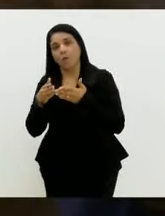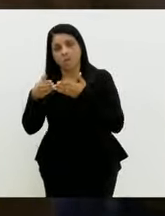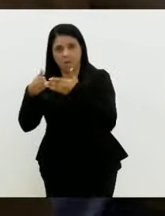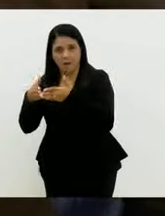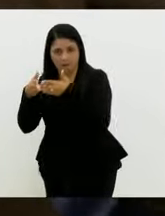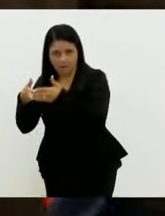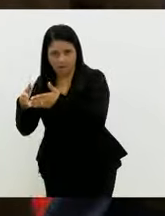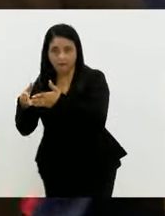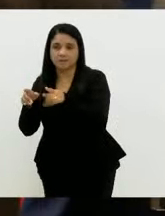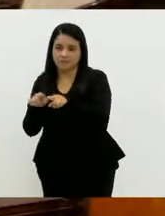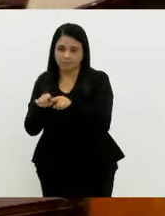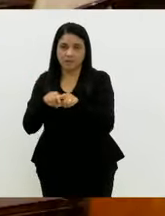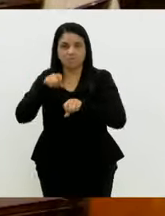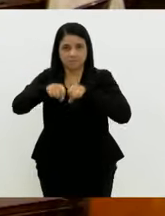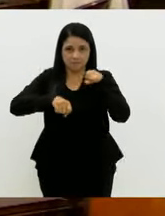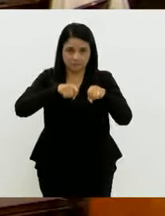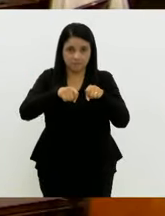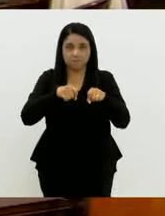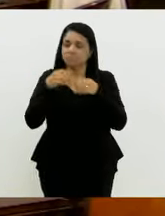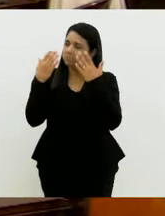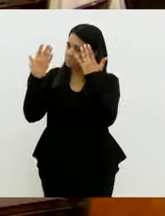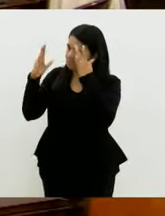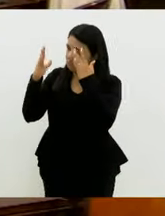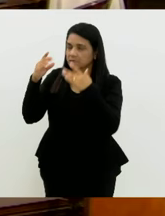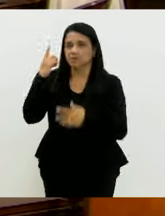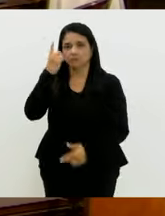Parabéns, deputado Anderson.